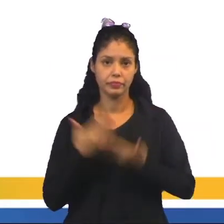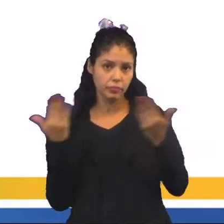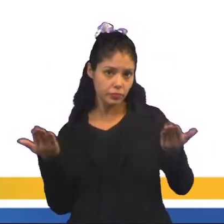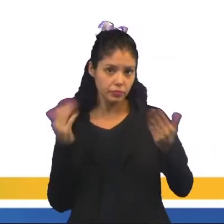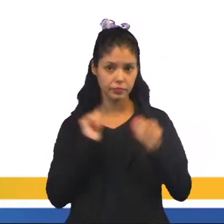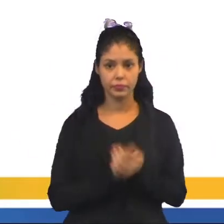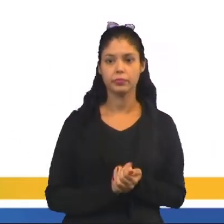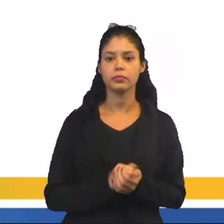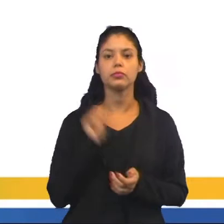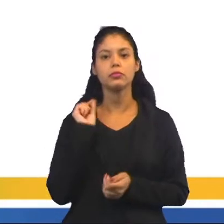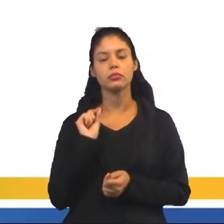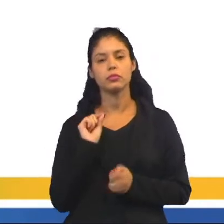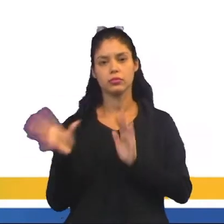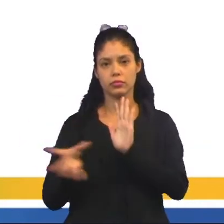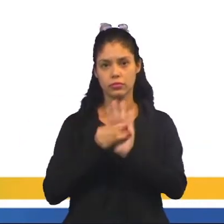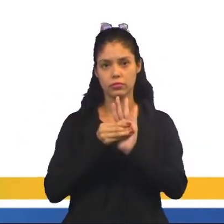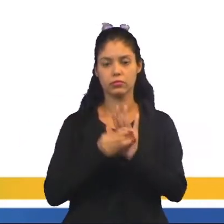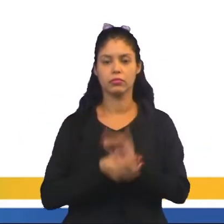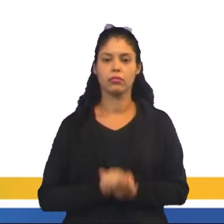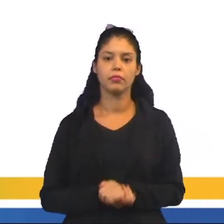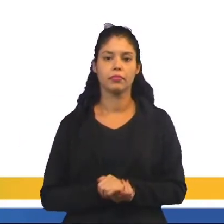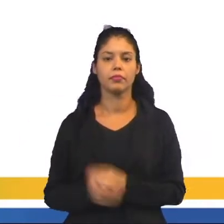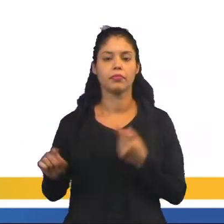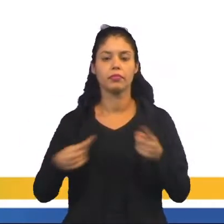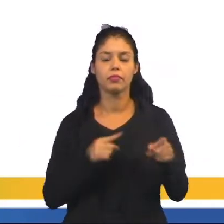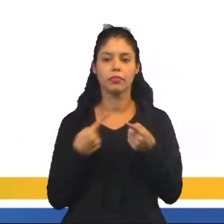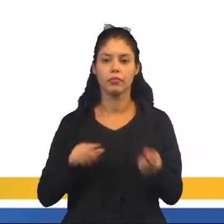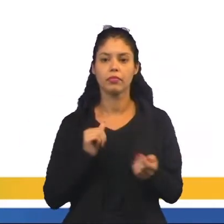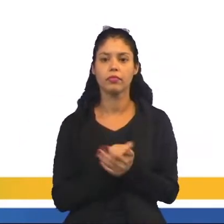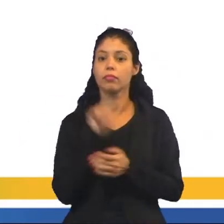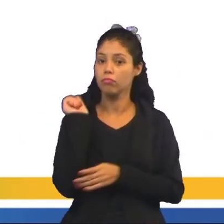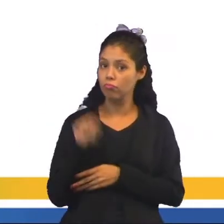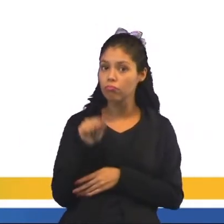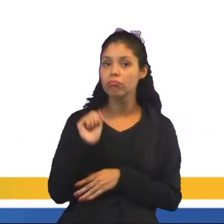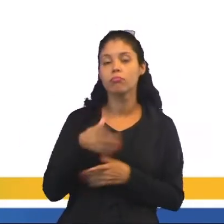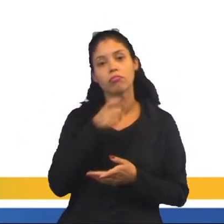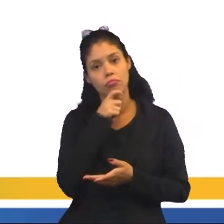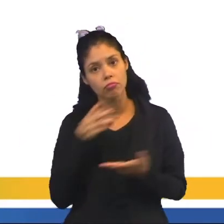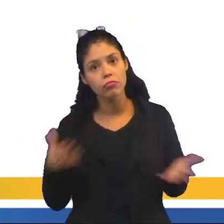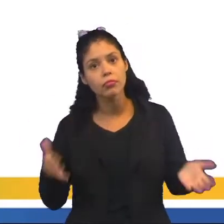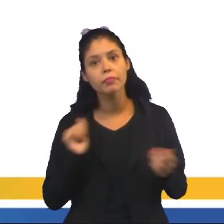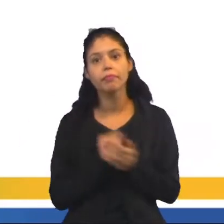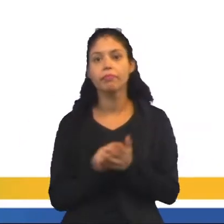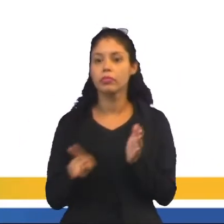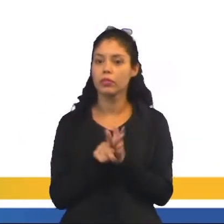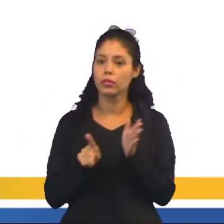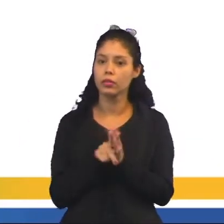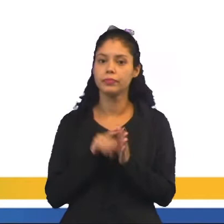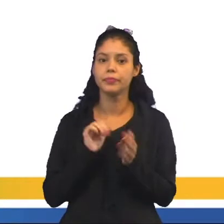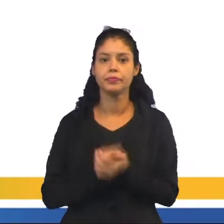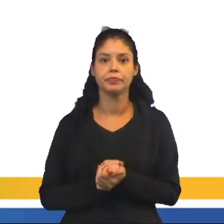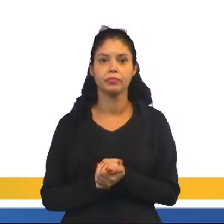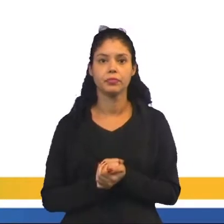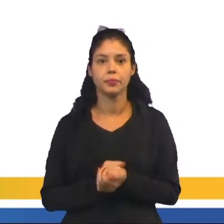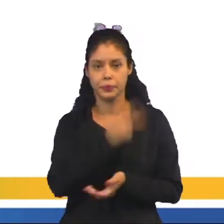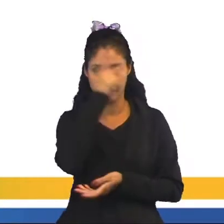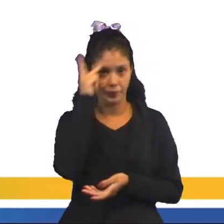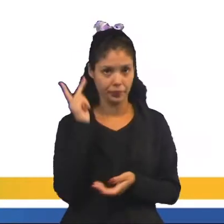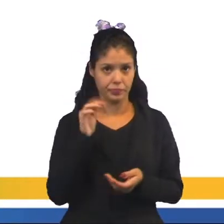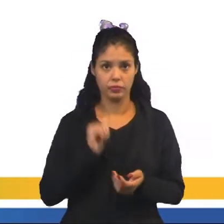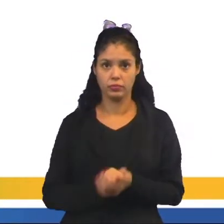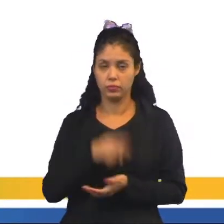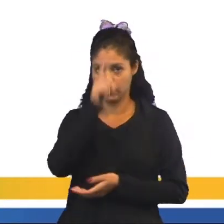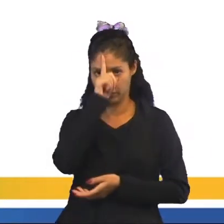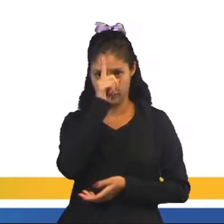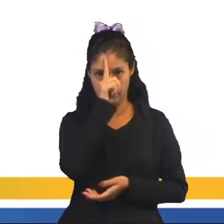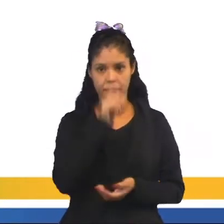é o que está colocando aí. Provoca esfriamento das relações? Sim, inclusive nas próprias relações de pessoas, né,